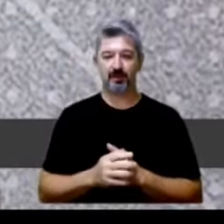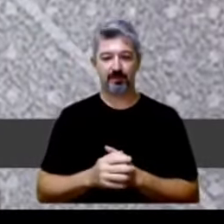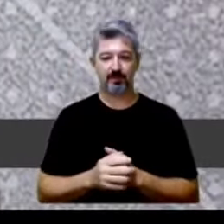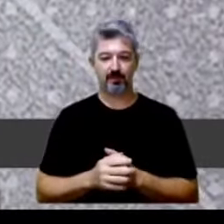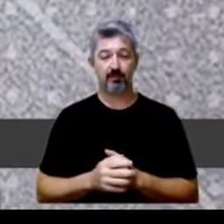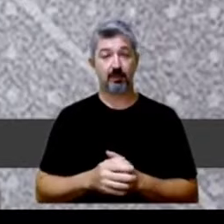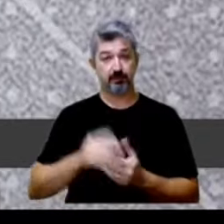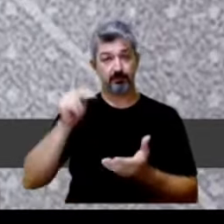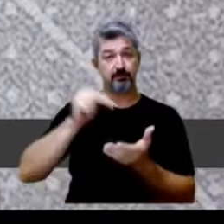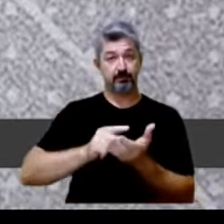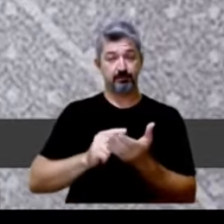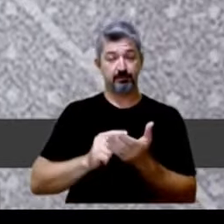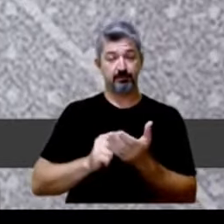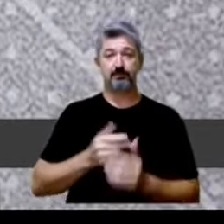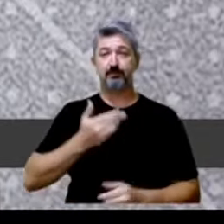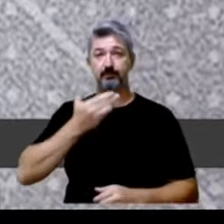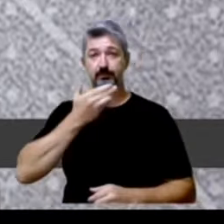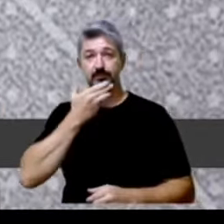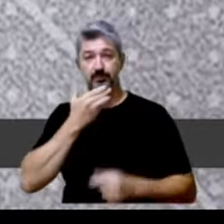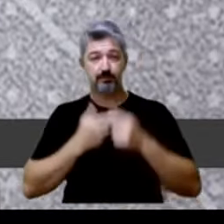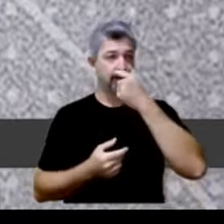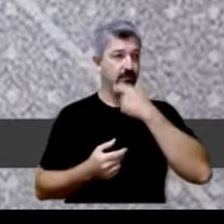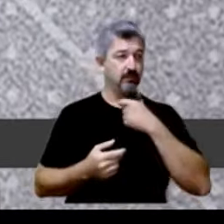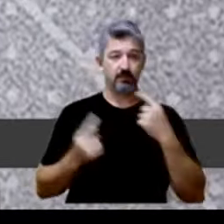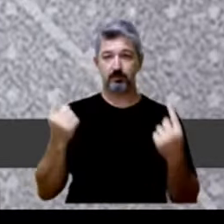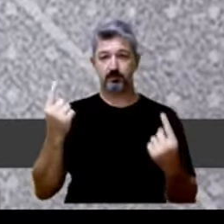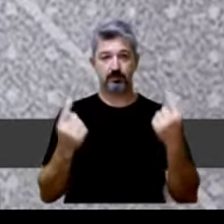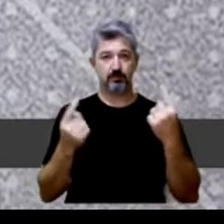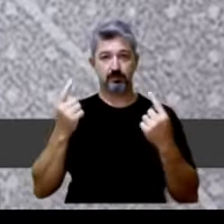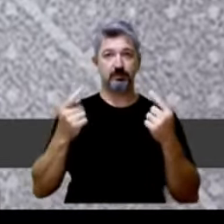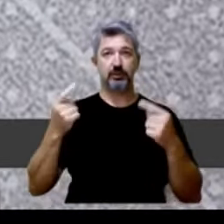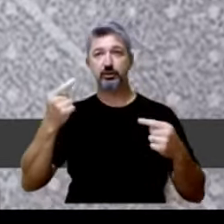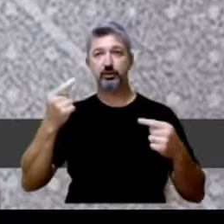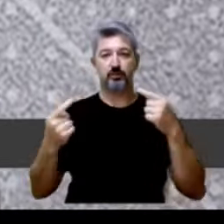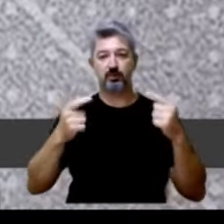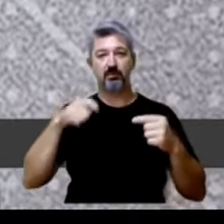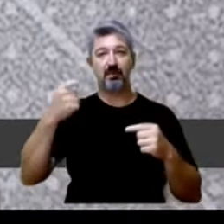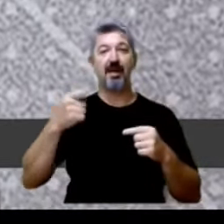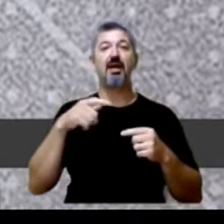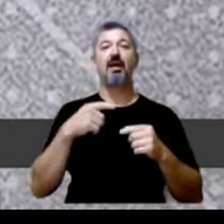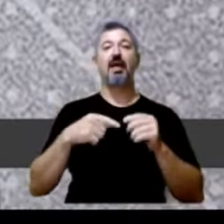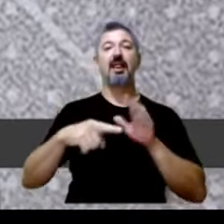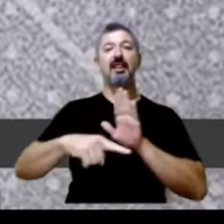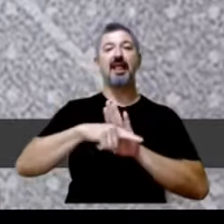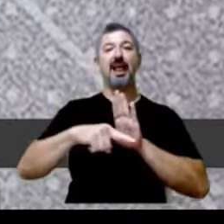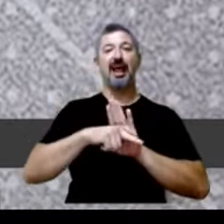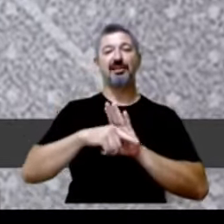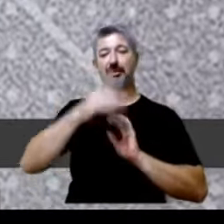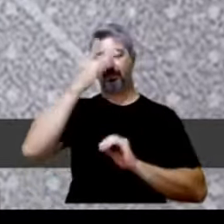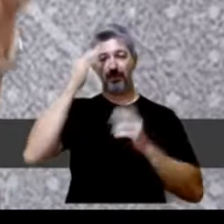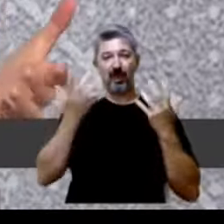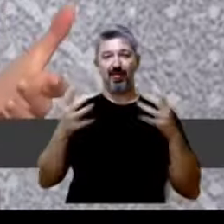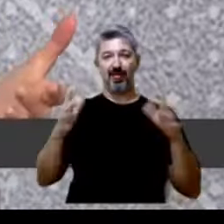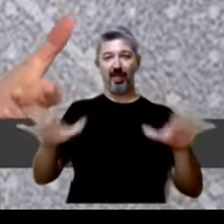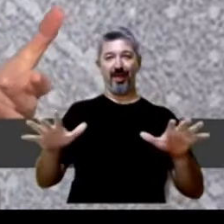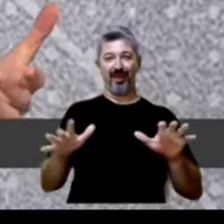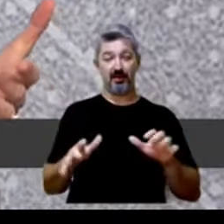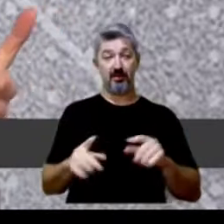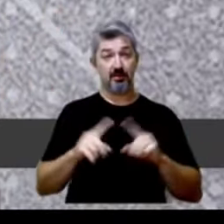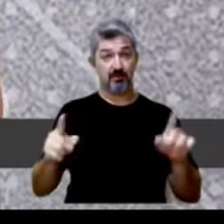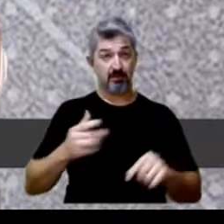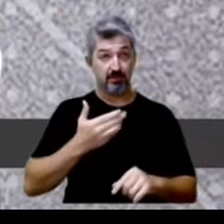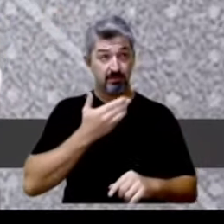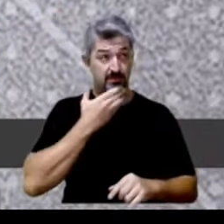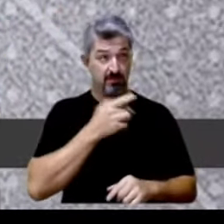o Marçal quanto o Boulos disputam para ver quem é o mais rejeitado. Mas também é importante dizer que Marçal não vai estar no